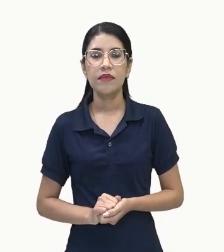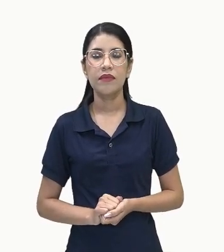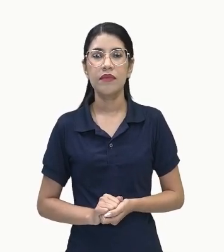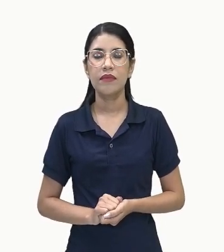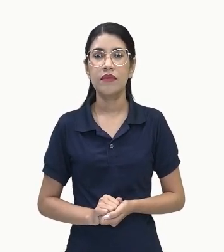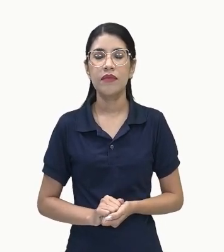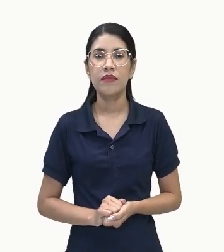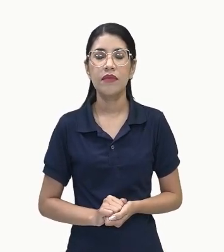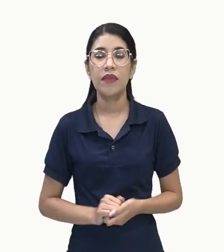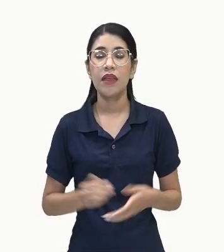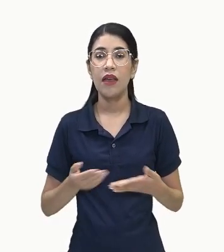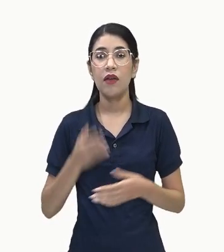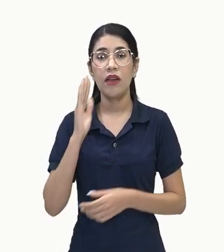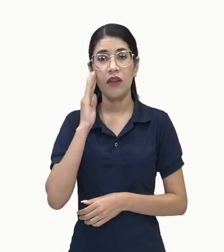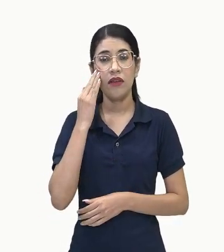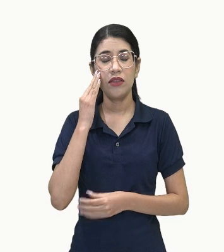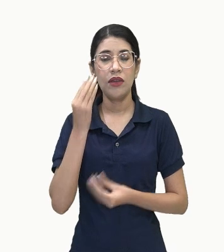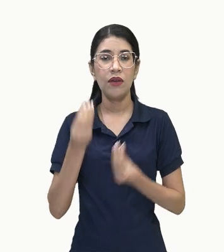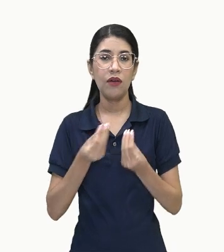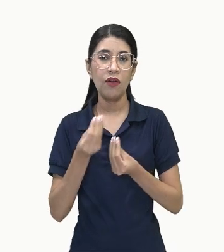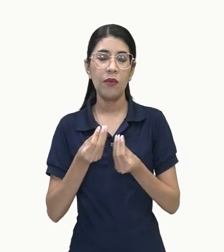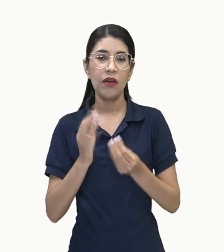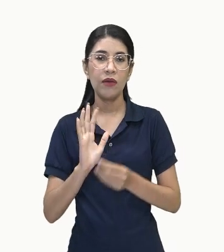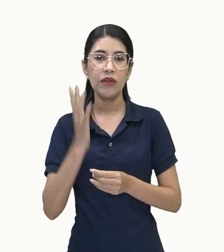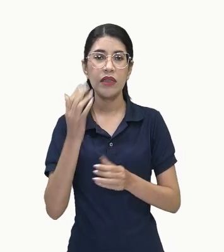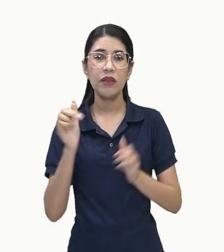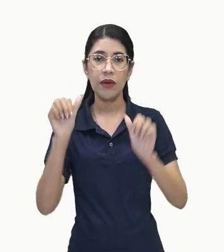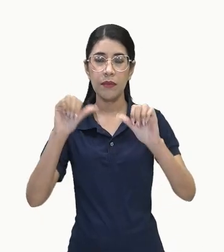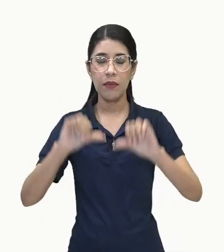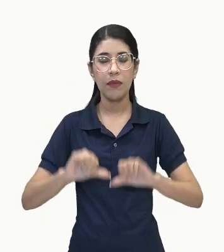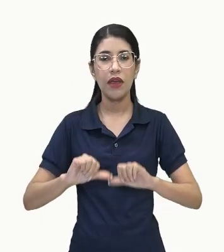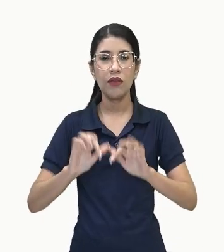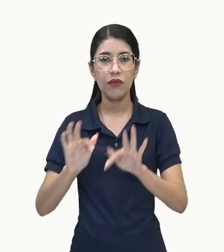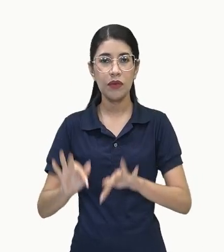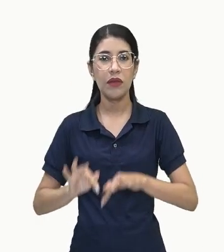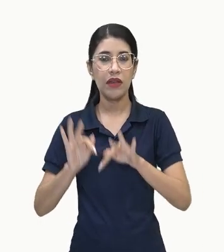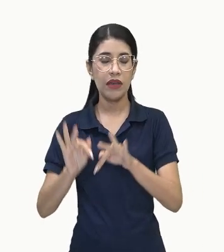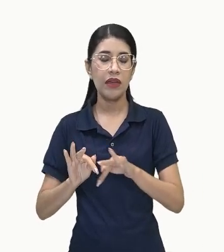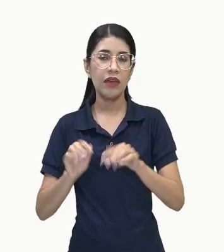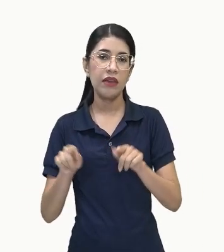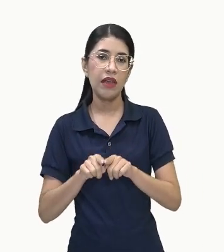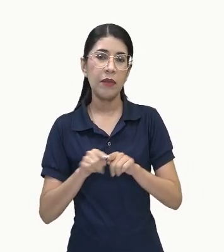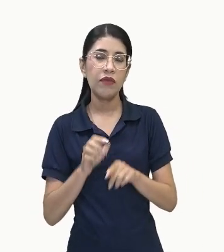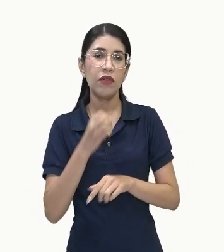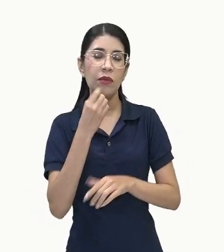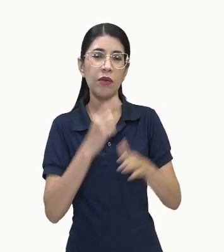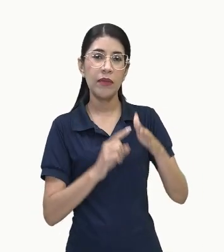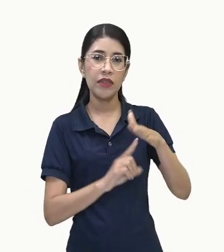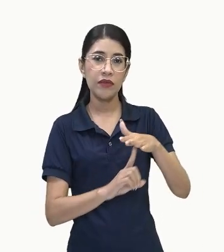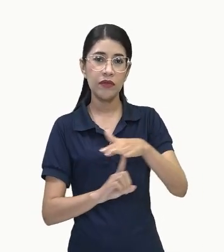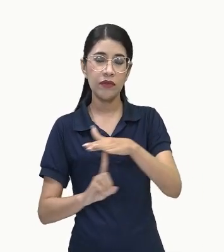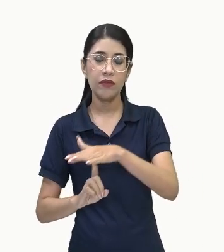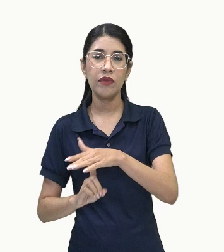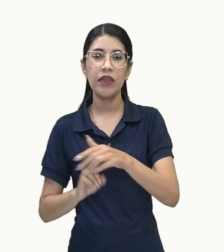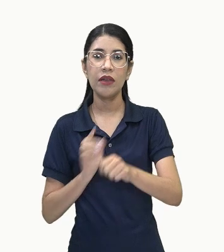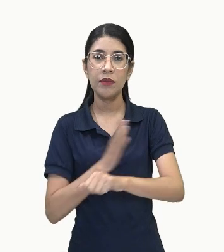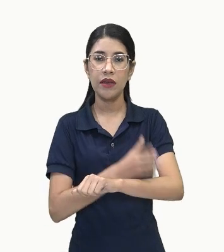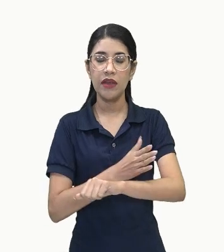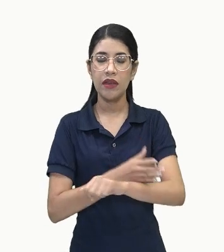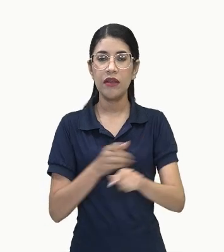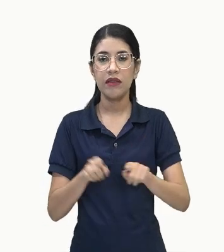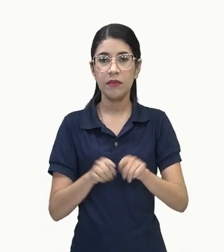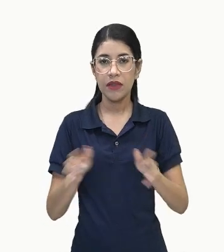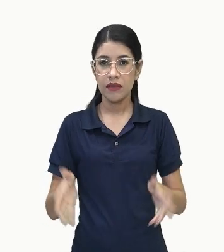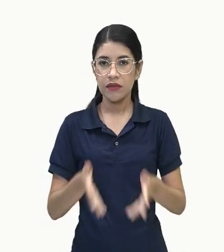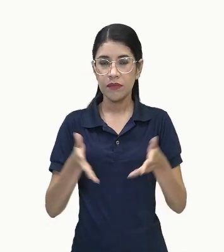Vamos entender então como o declínio do feudalismo favoreceu as feiras medievais, inclusive incentivando